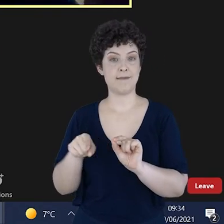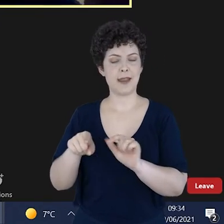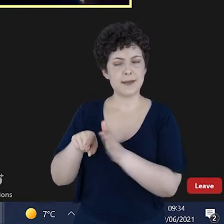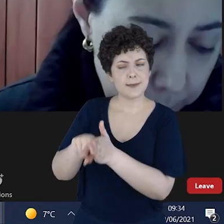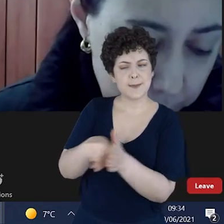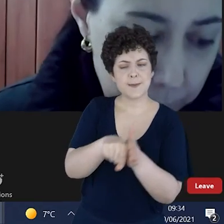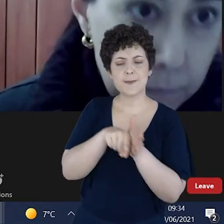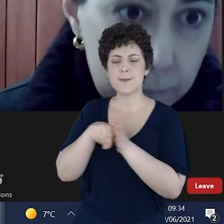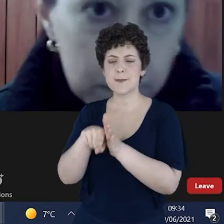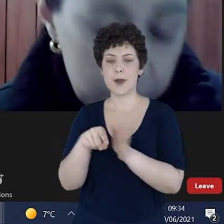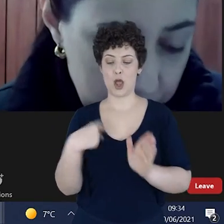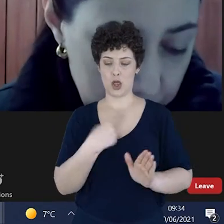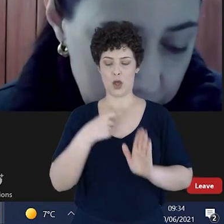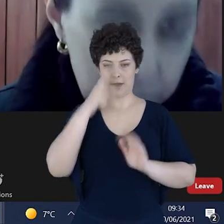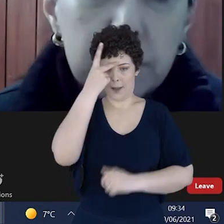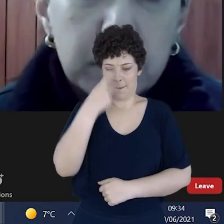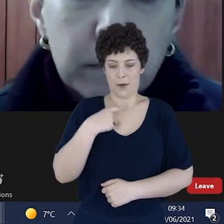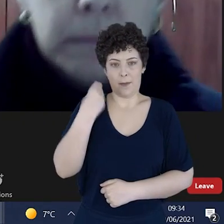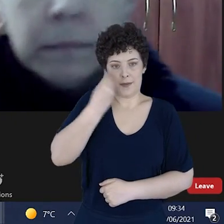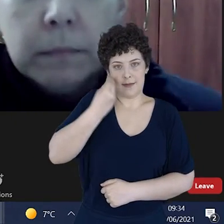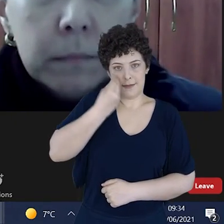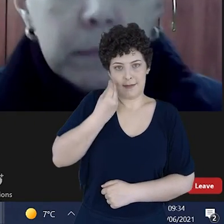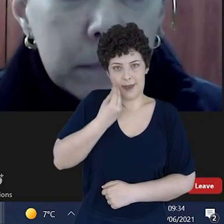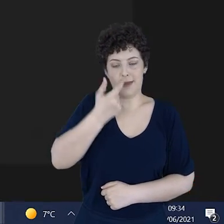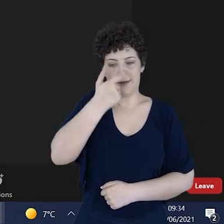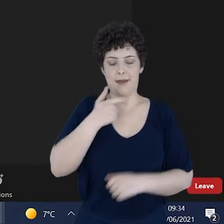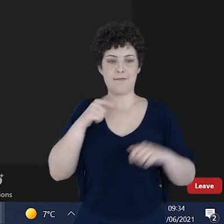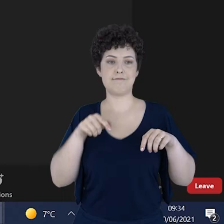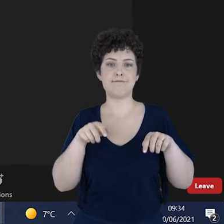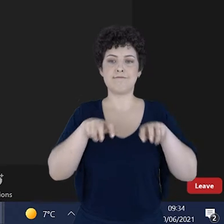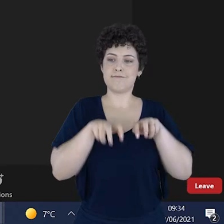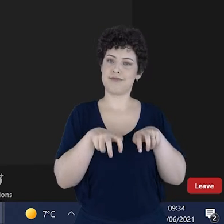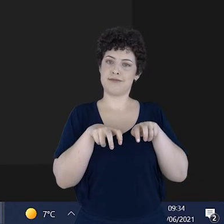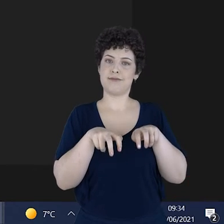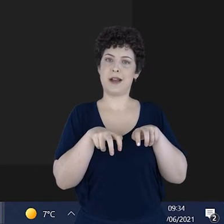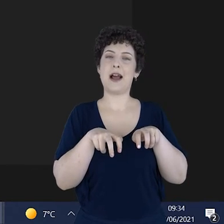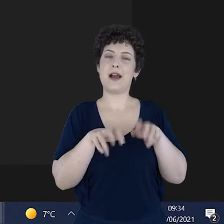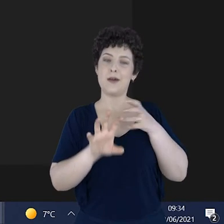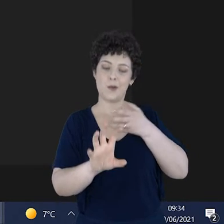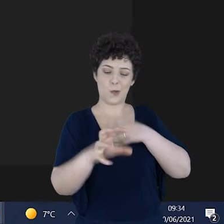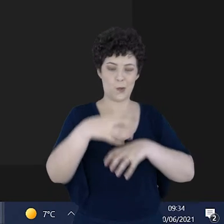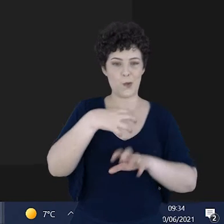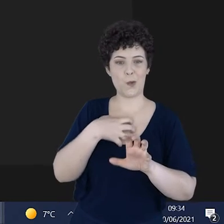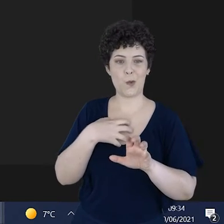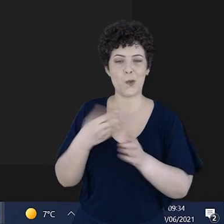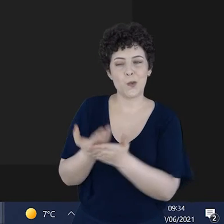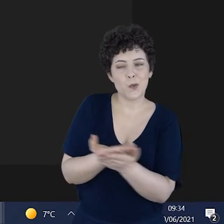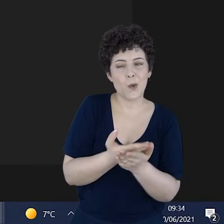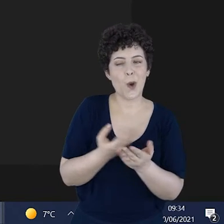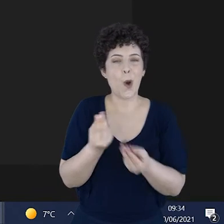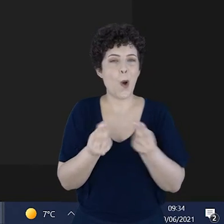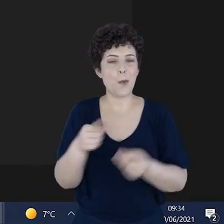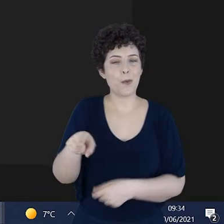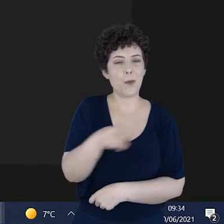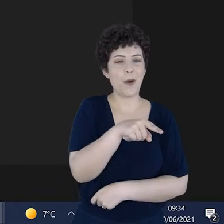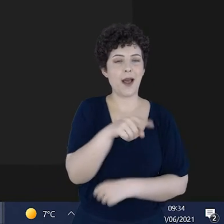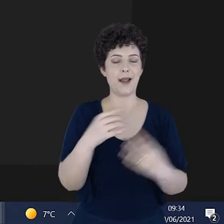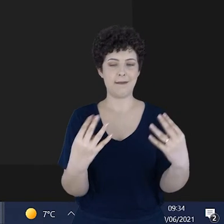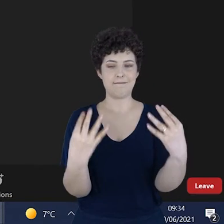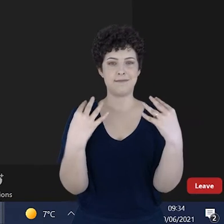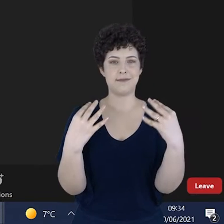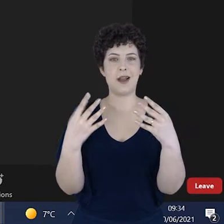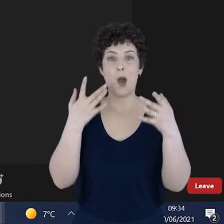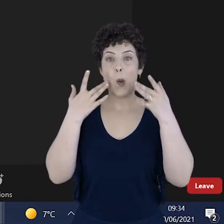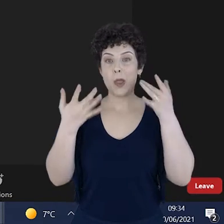consistiu nesse levantamento das nossas próprias experiências enquanto espectadores e num estudo de como o espectador tem